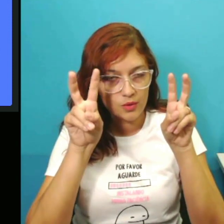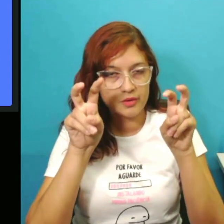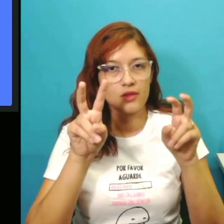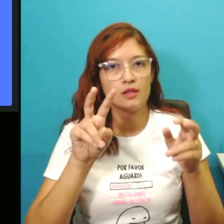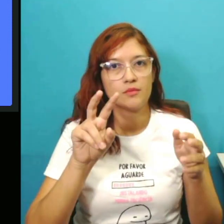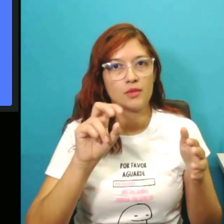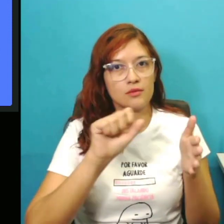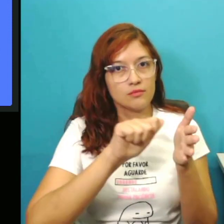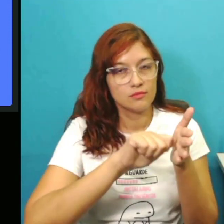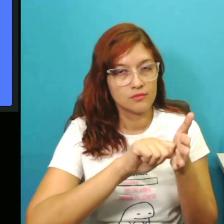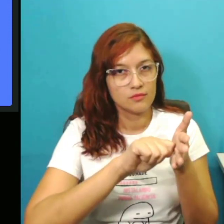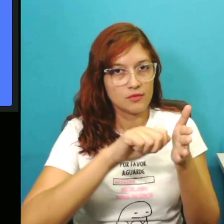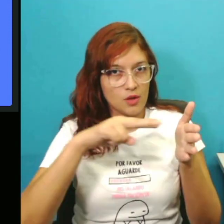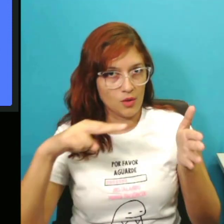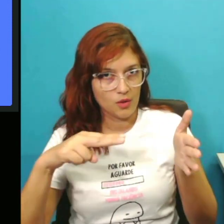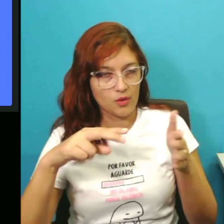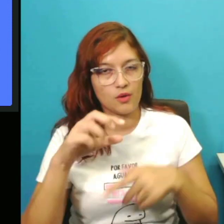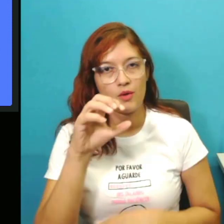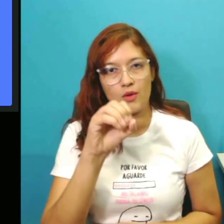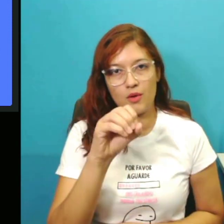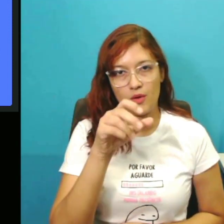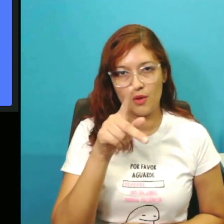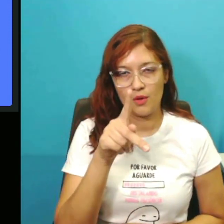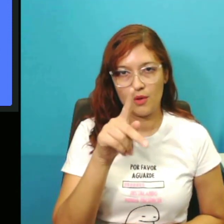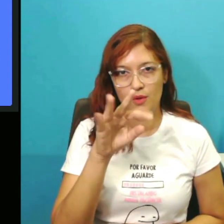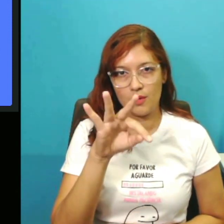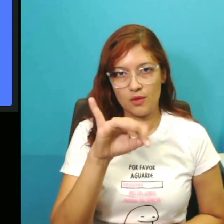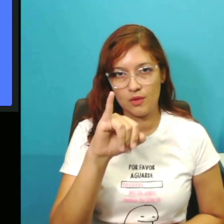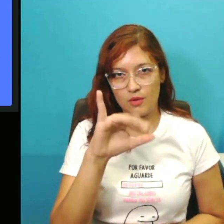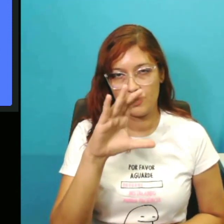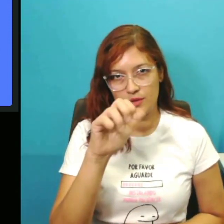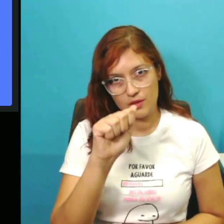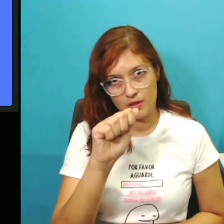via materiais de baixo custo.